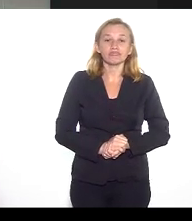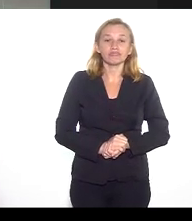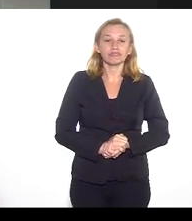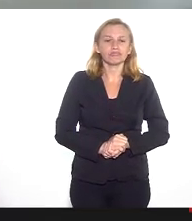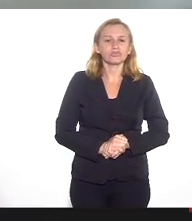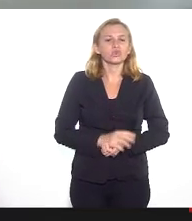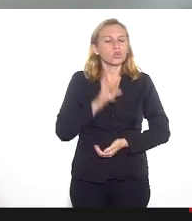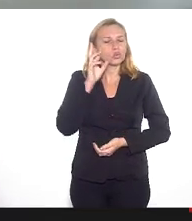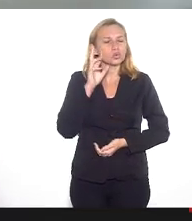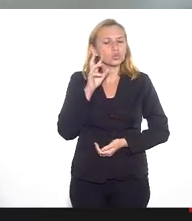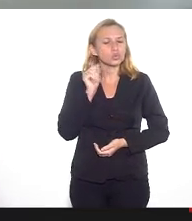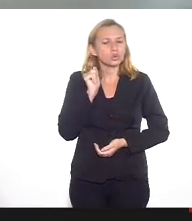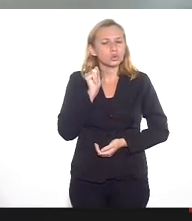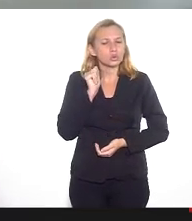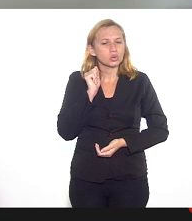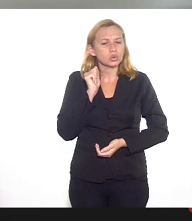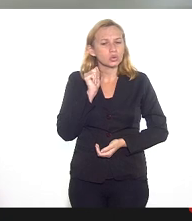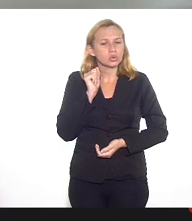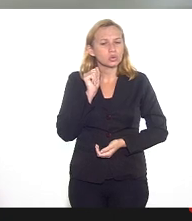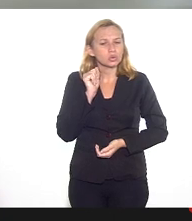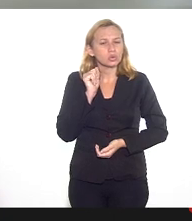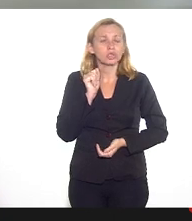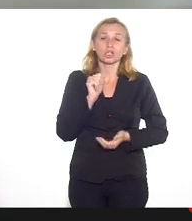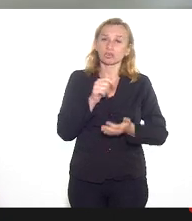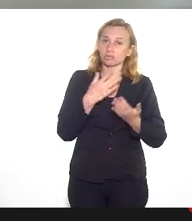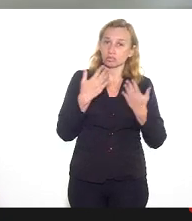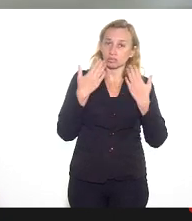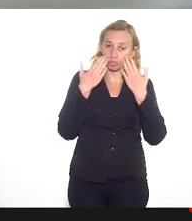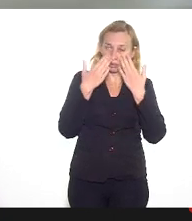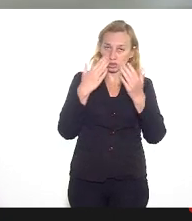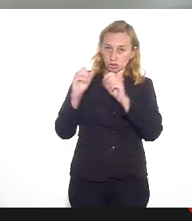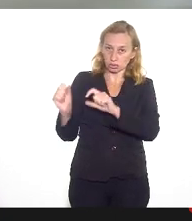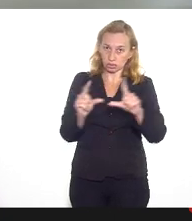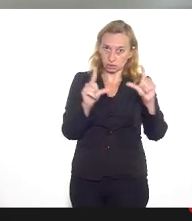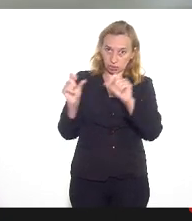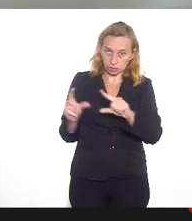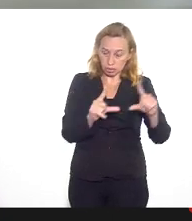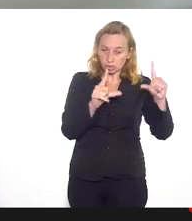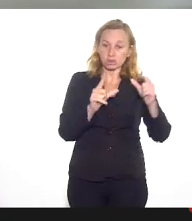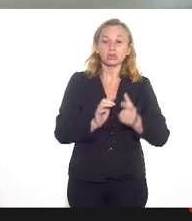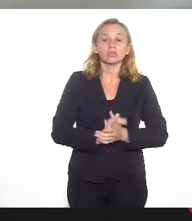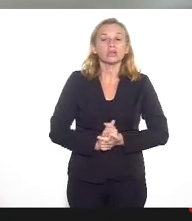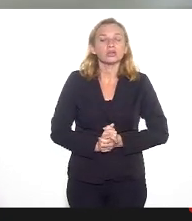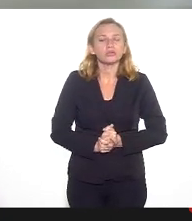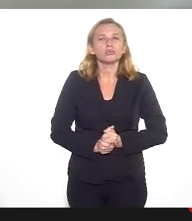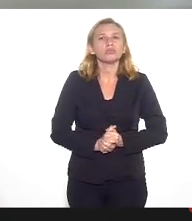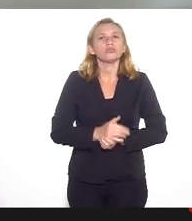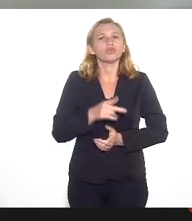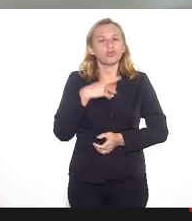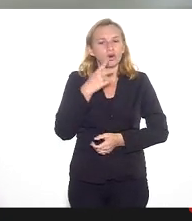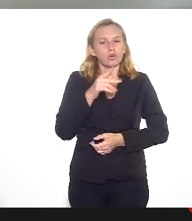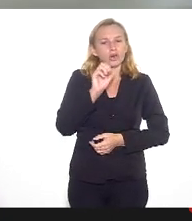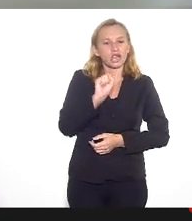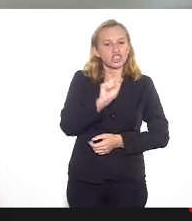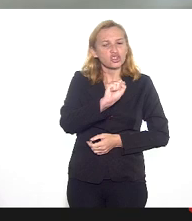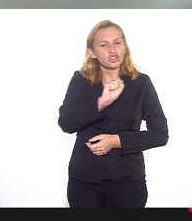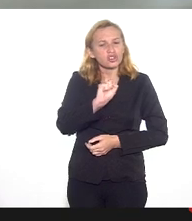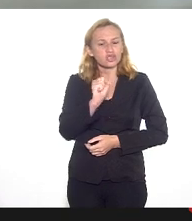Doutor Flávio, só numa das dos seus slides, o senhor afirmou que a Shell,